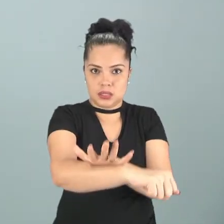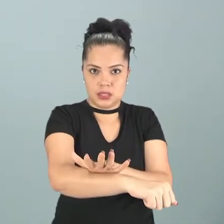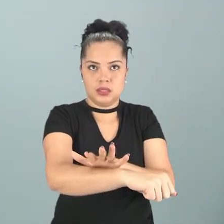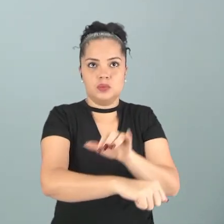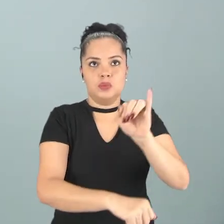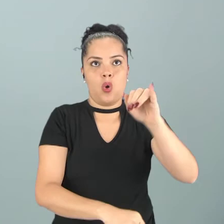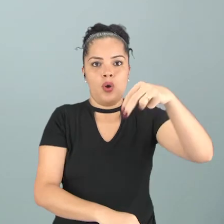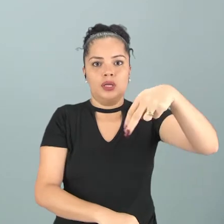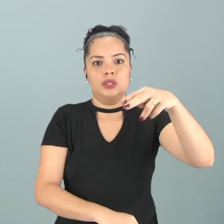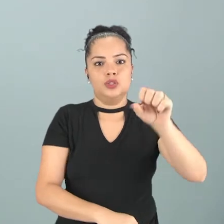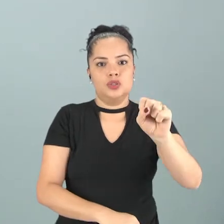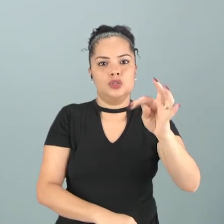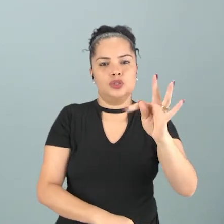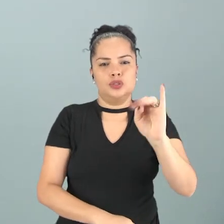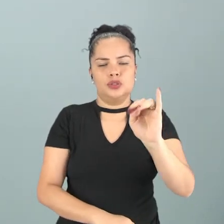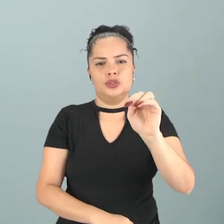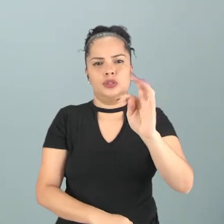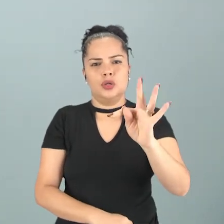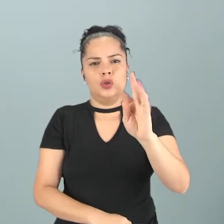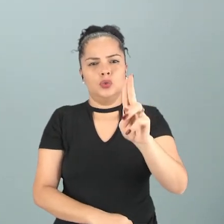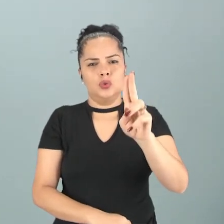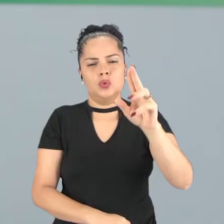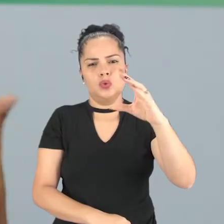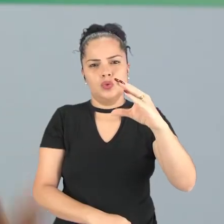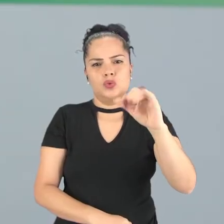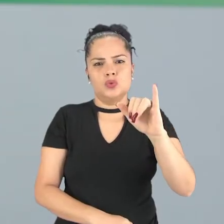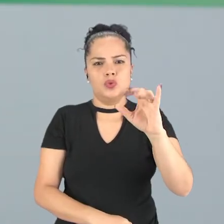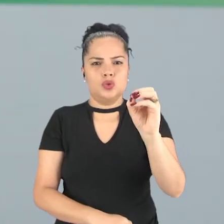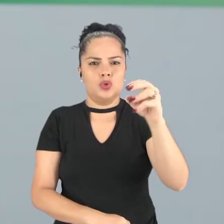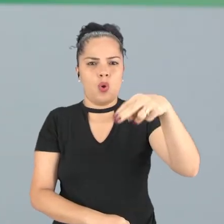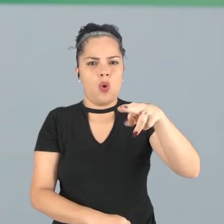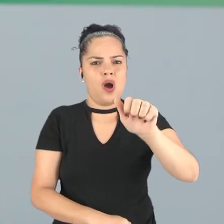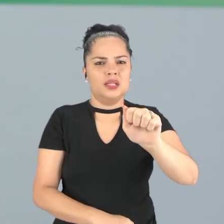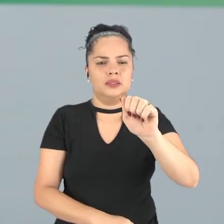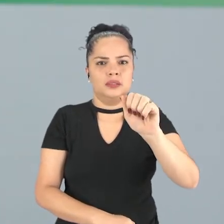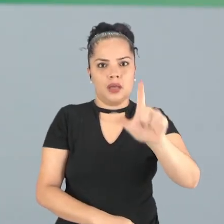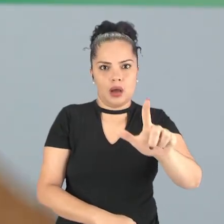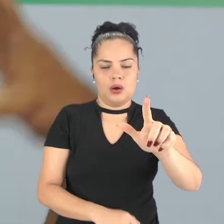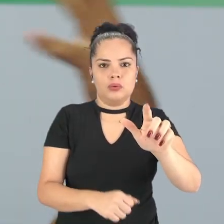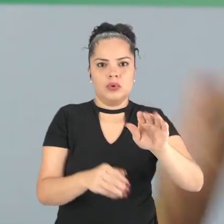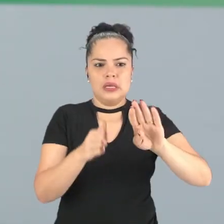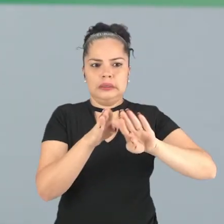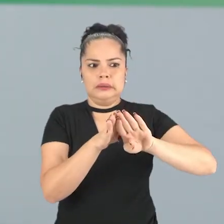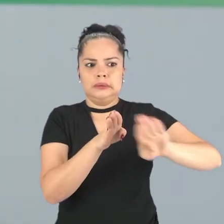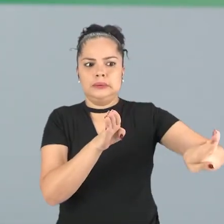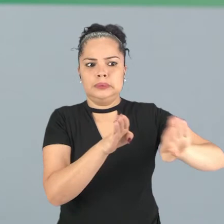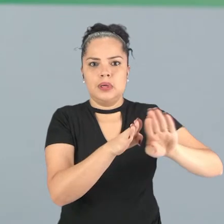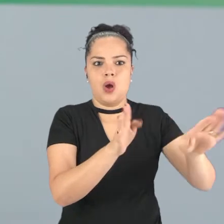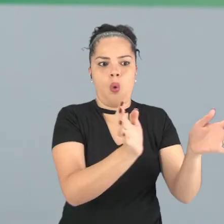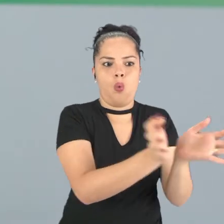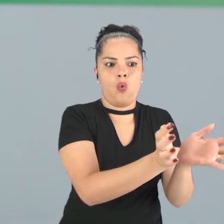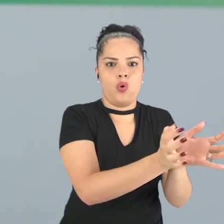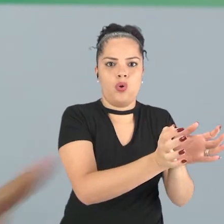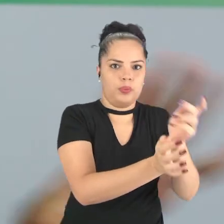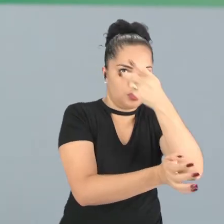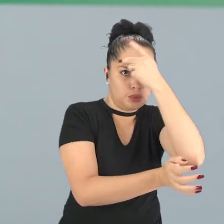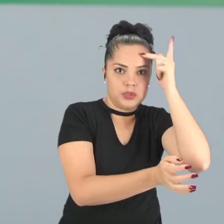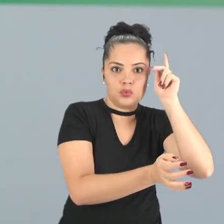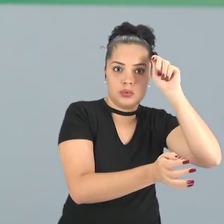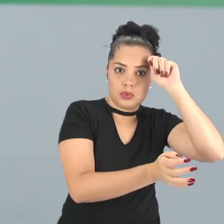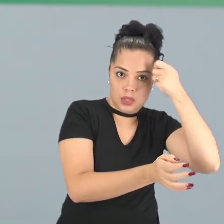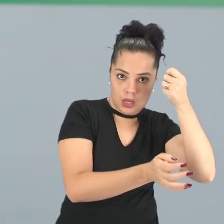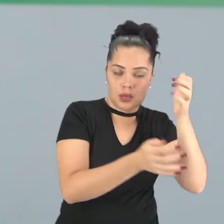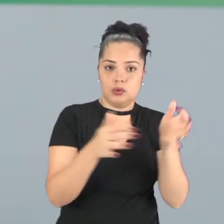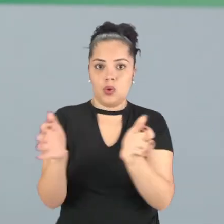aquele racismo que acontece, por exemplo, com a segregação dos negros lá nos Estados Unidos, onde eles eram separados